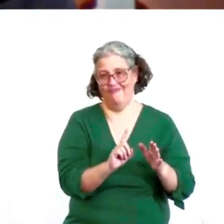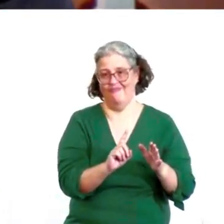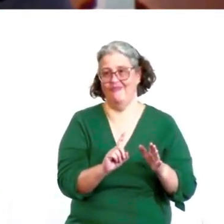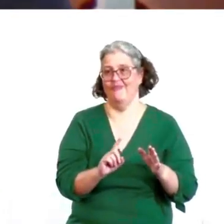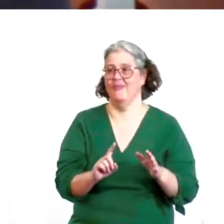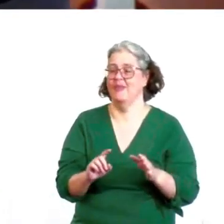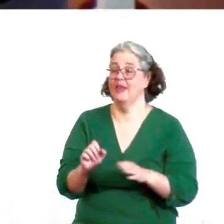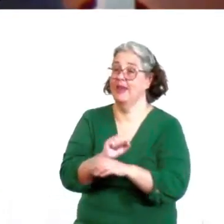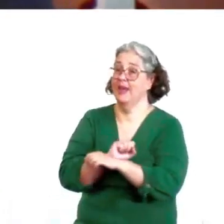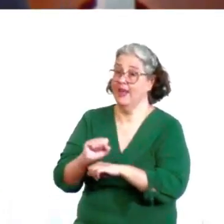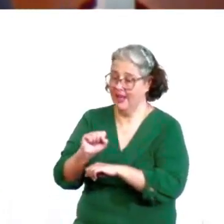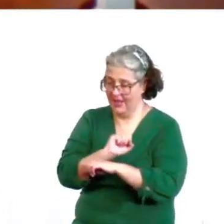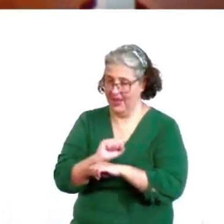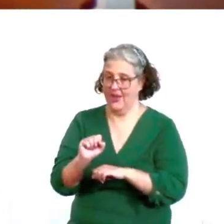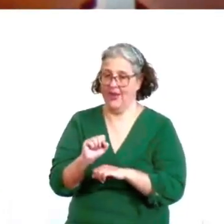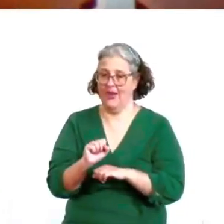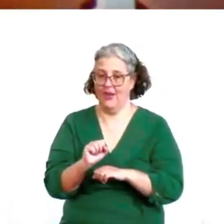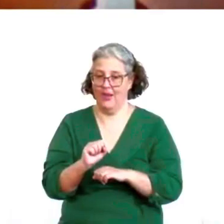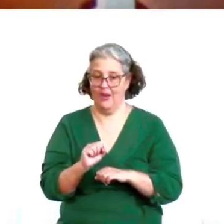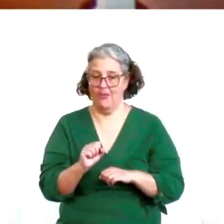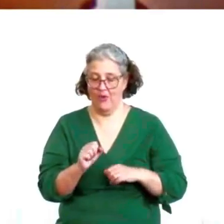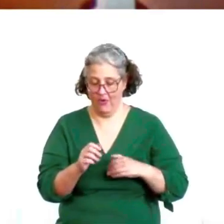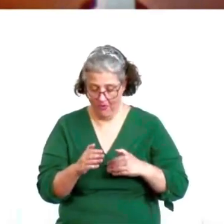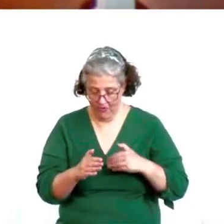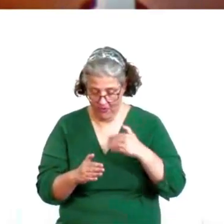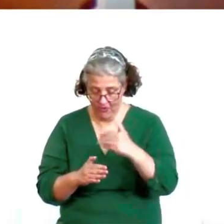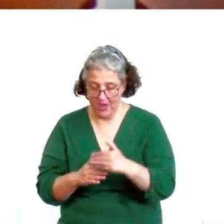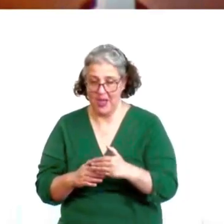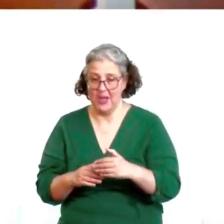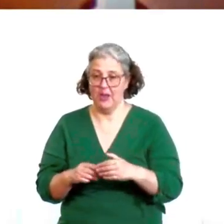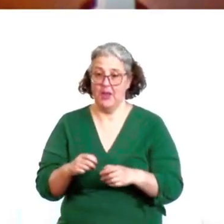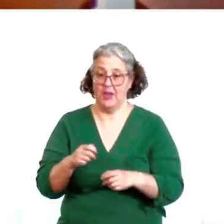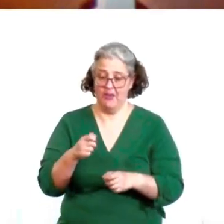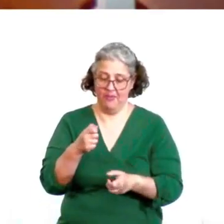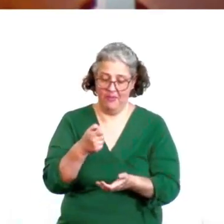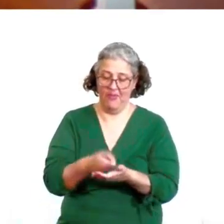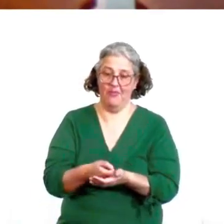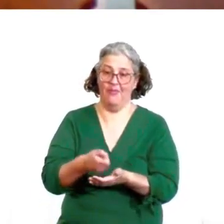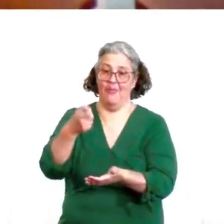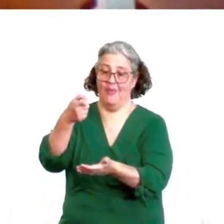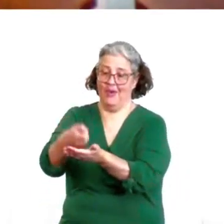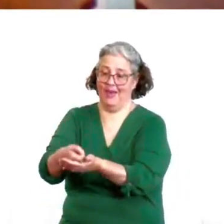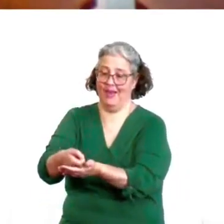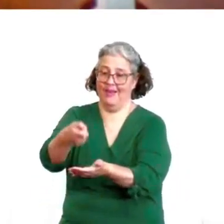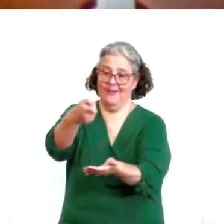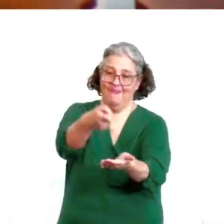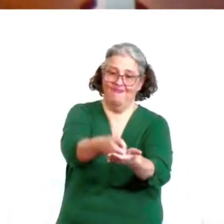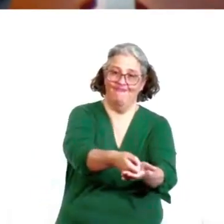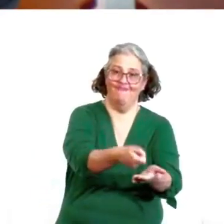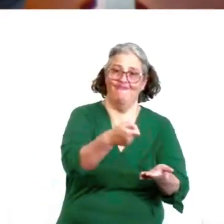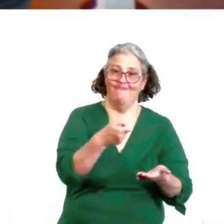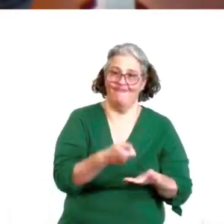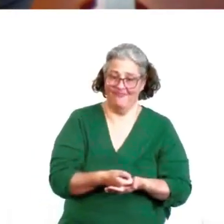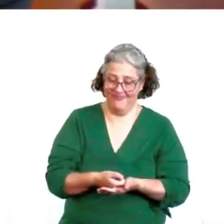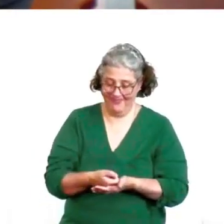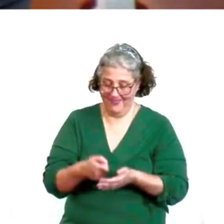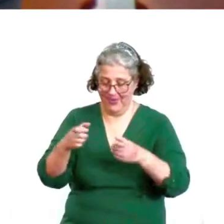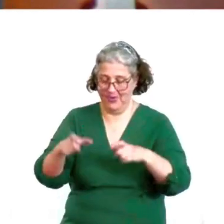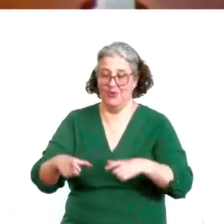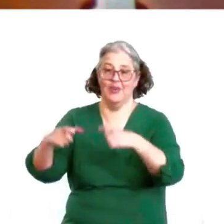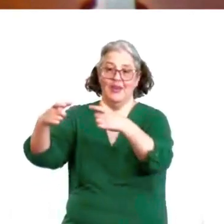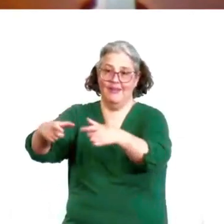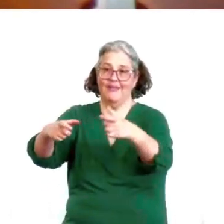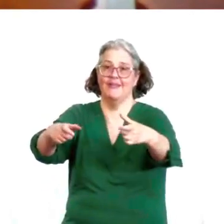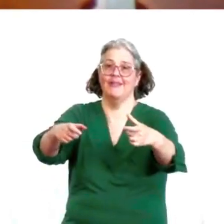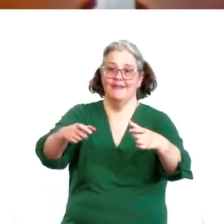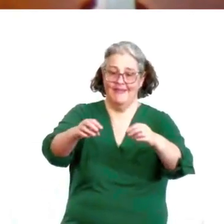Abrão também foi marcando os lugares da terra prometida com a presença de Deus. E ao fazer isso, sabe o que ele